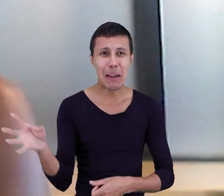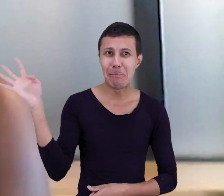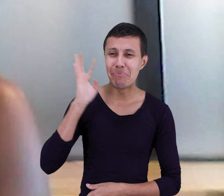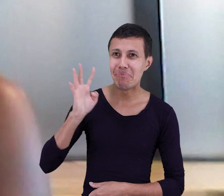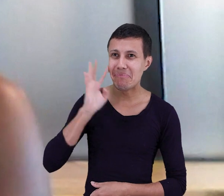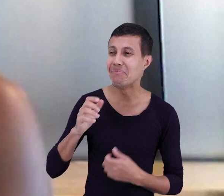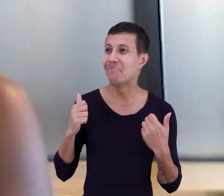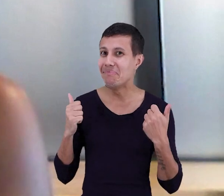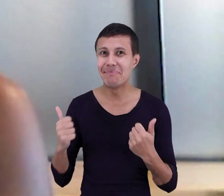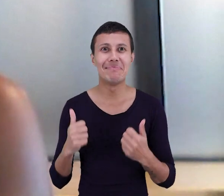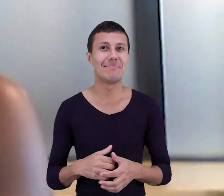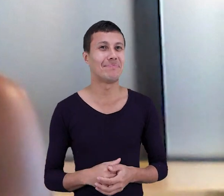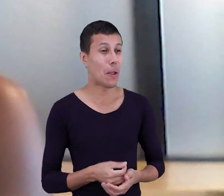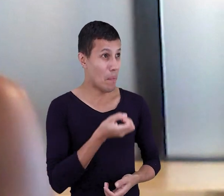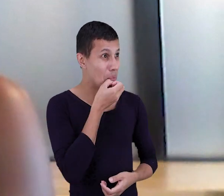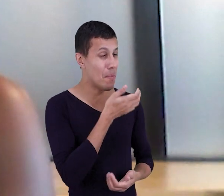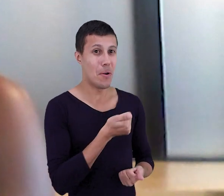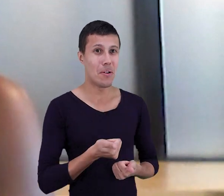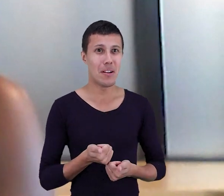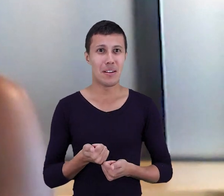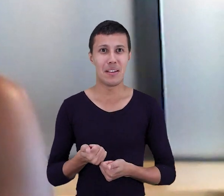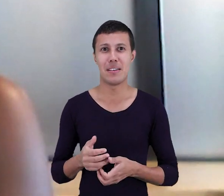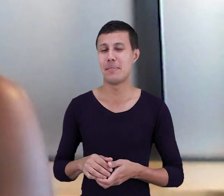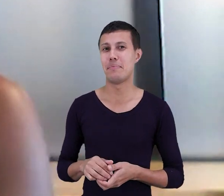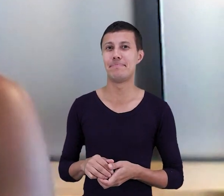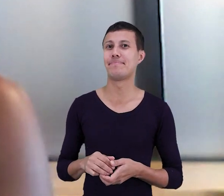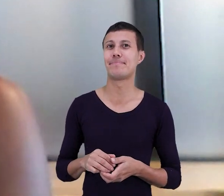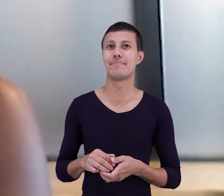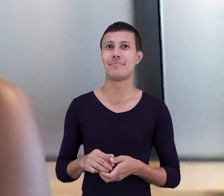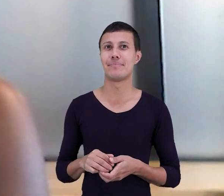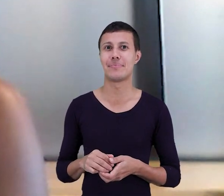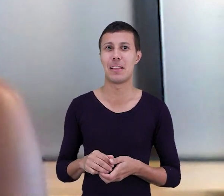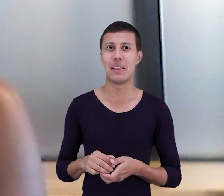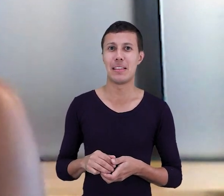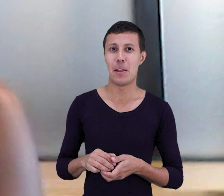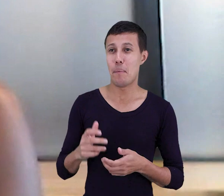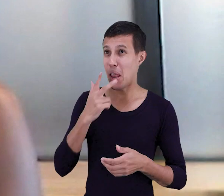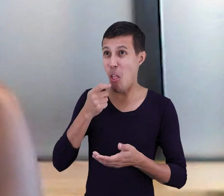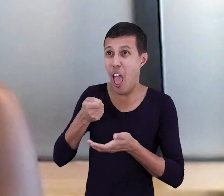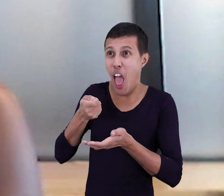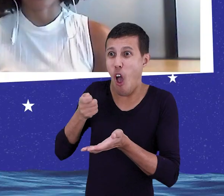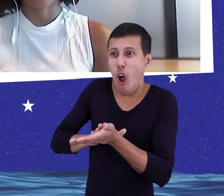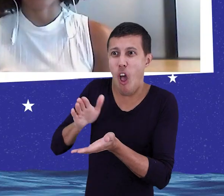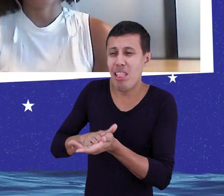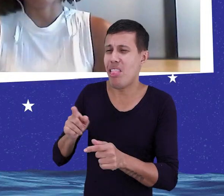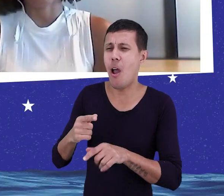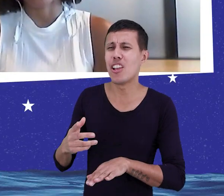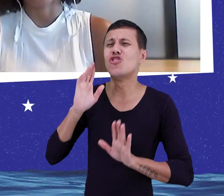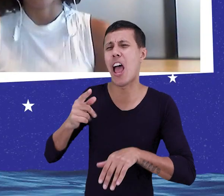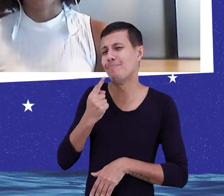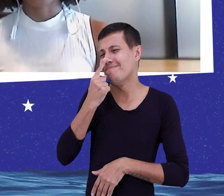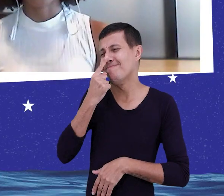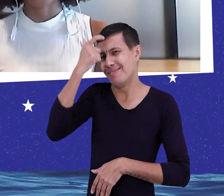legal. Então, que legal. Sem uma forçação de barra, né? Porque é a nossa essência mesmo, né? E a gente fica